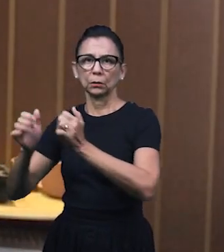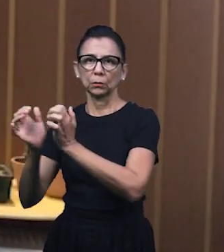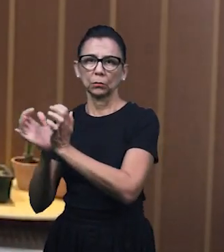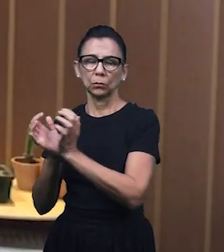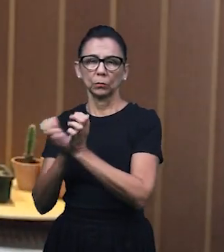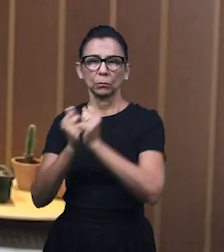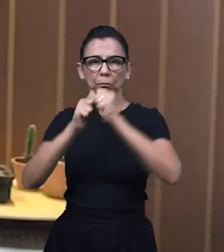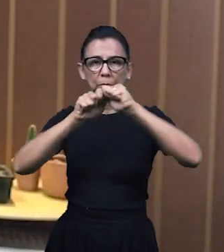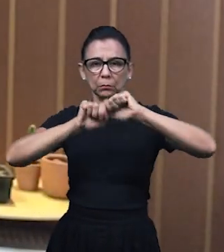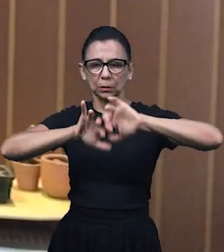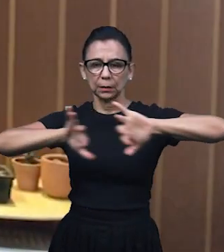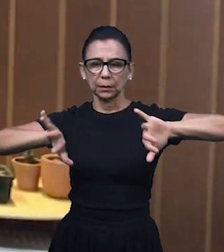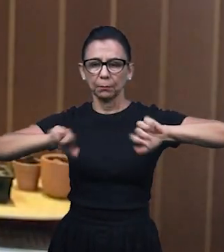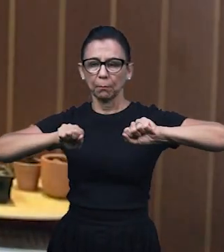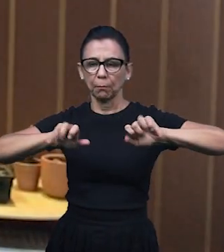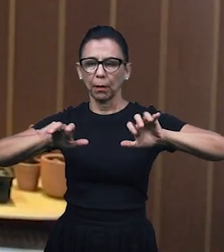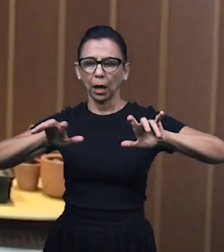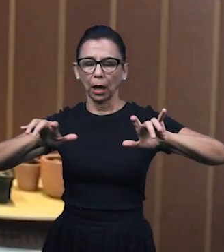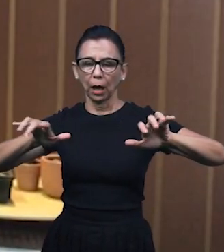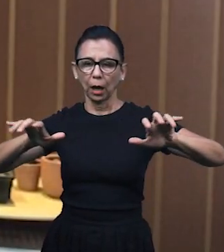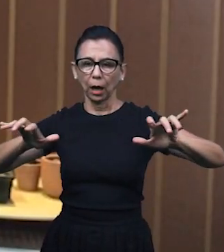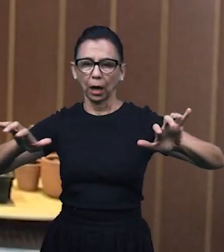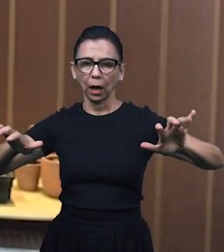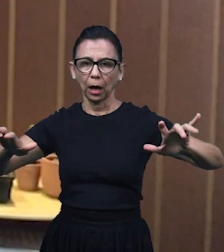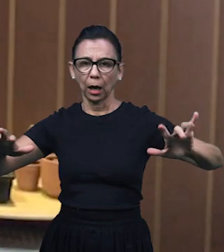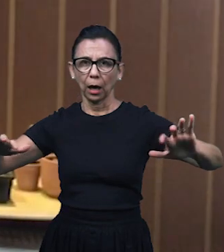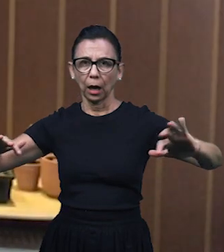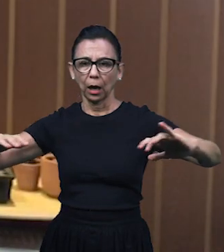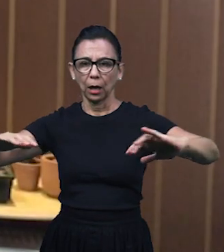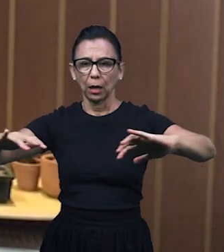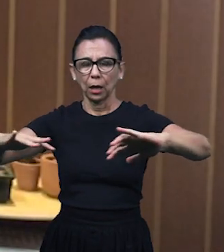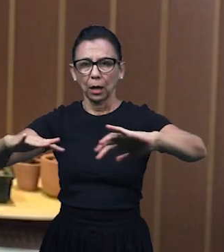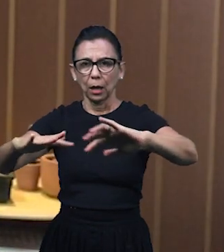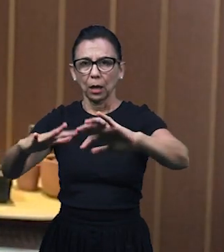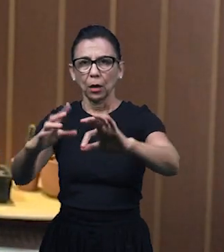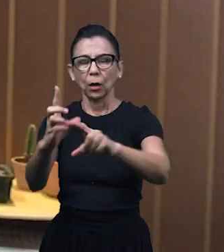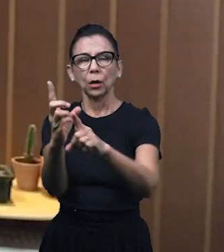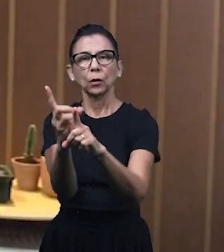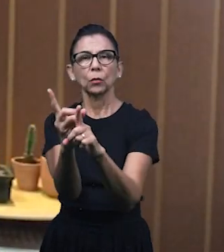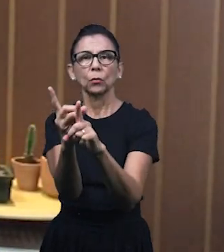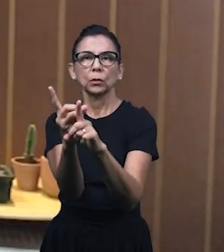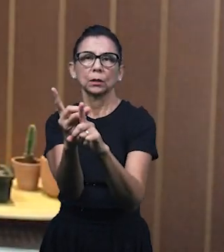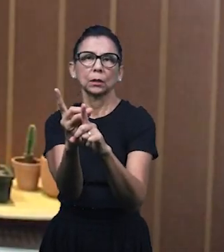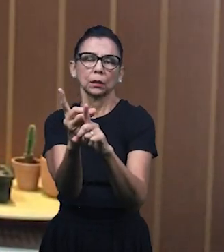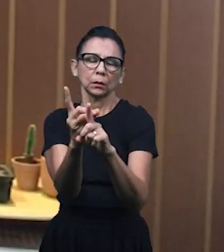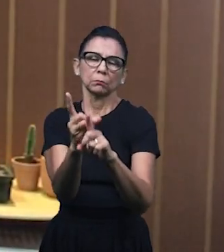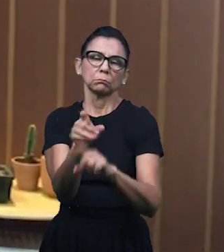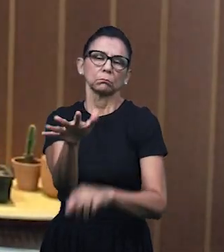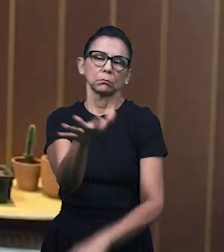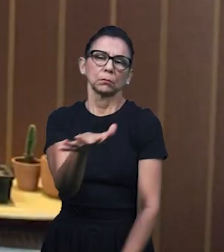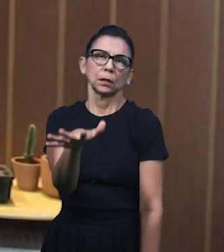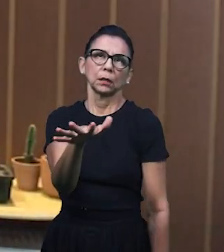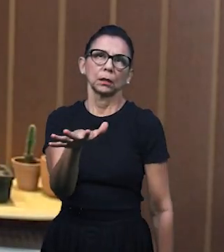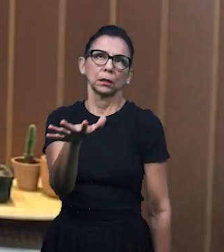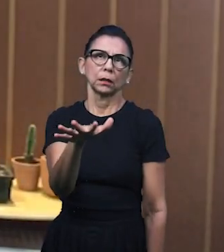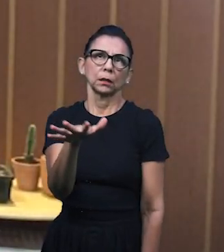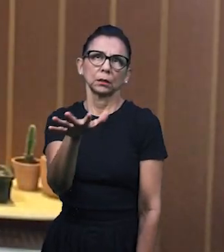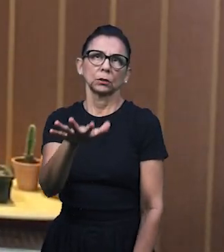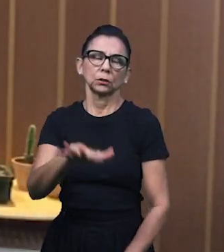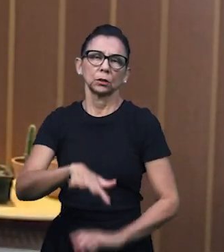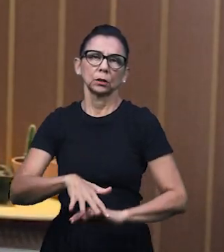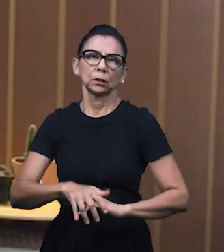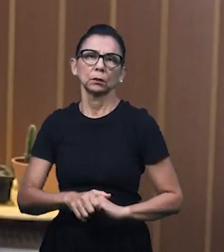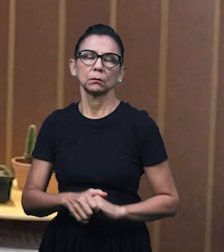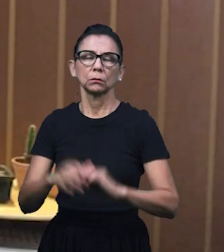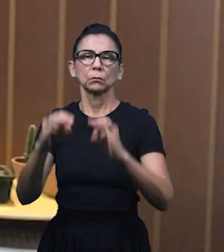ruas, outro grupo saiu por outra, e nos encontramos num bosque que fica aproximadamente umas 8 quadras do